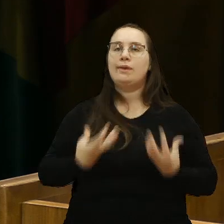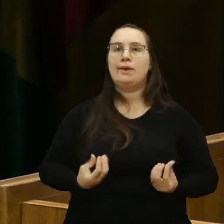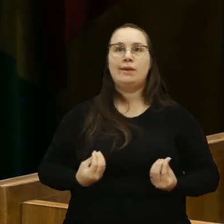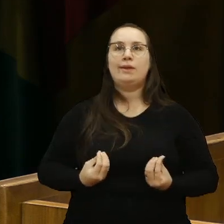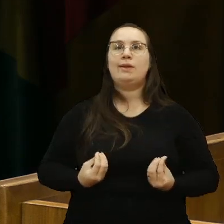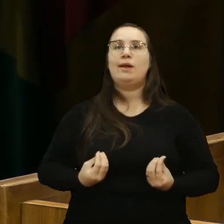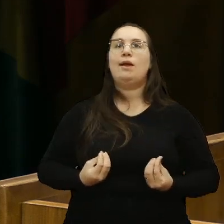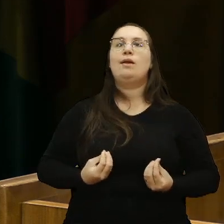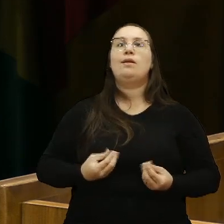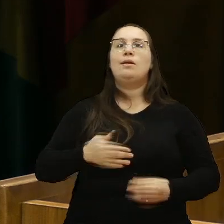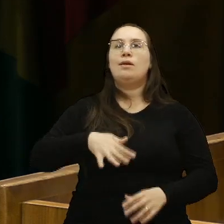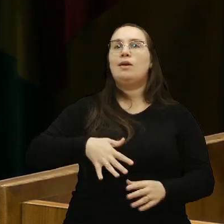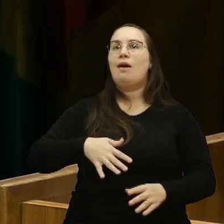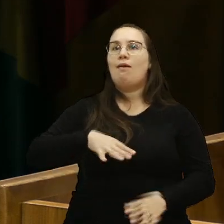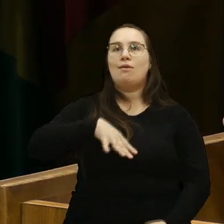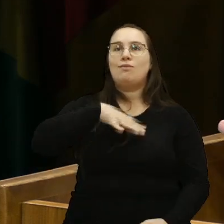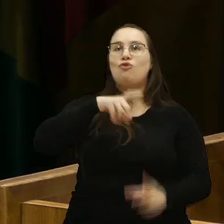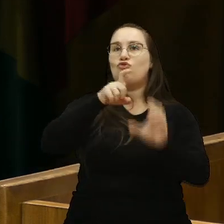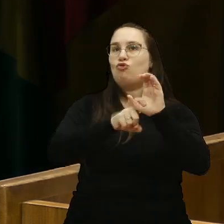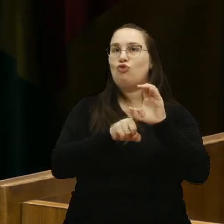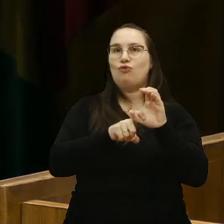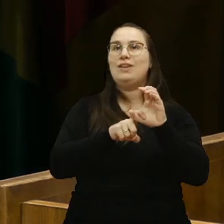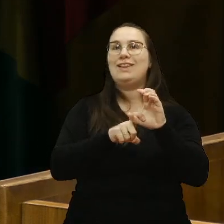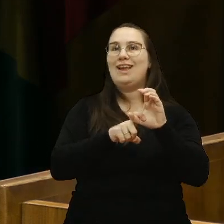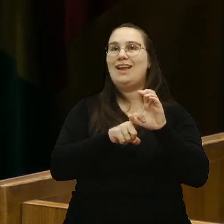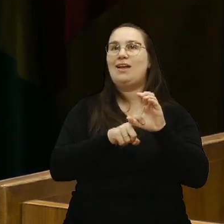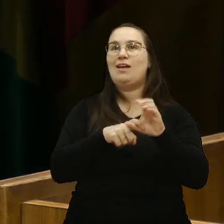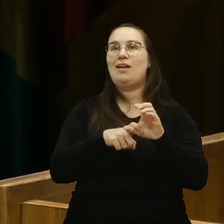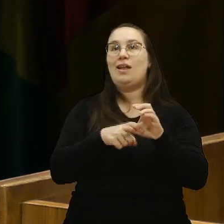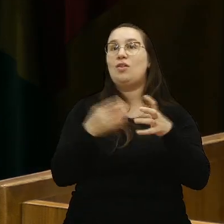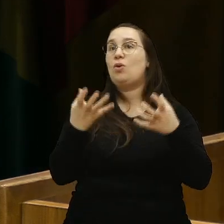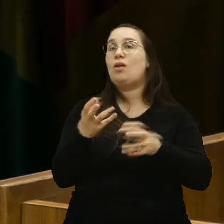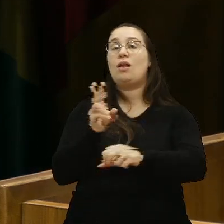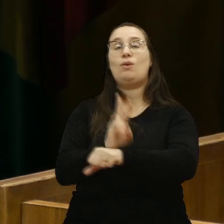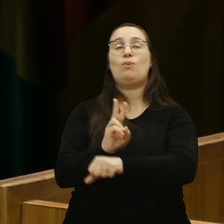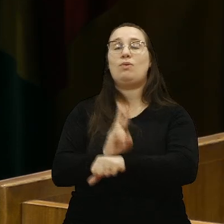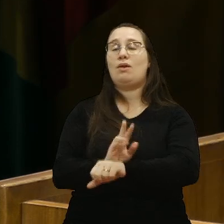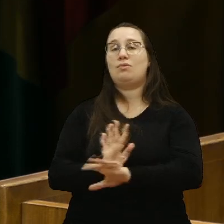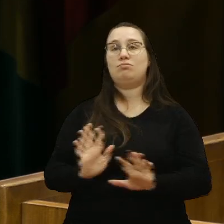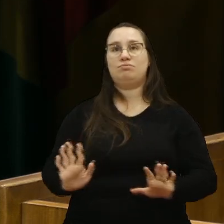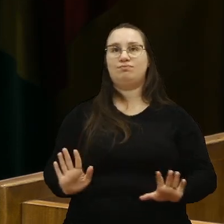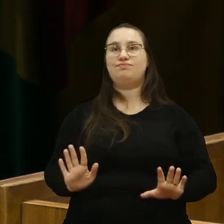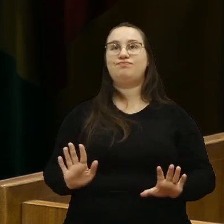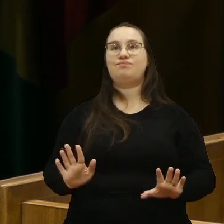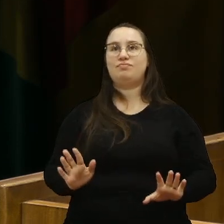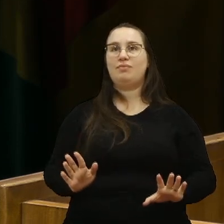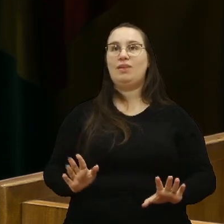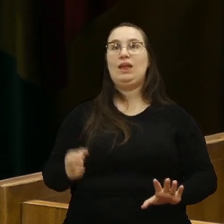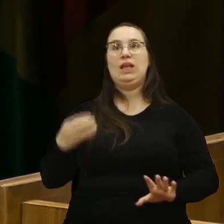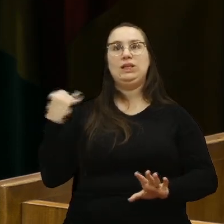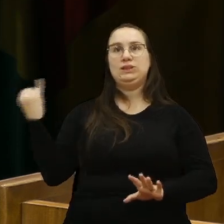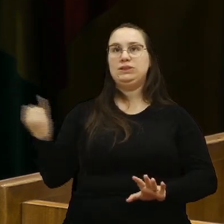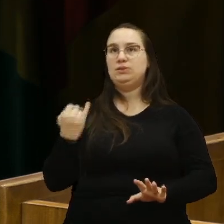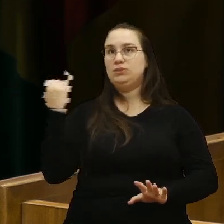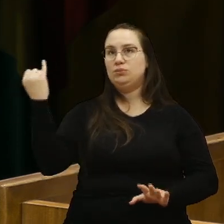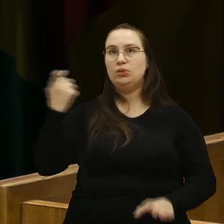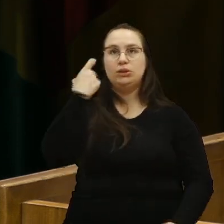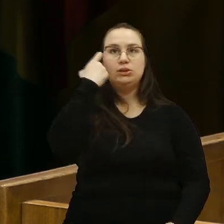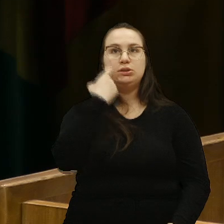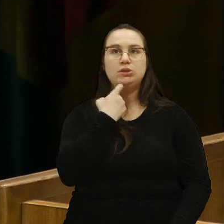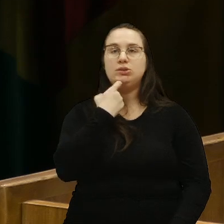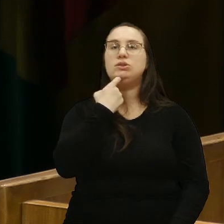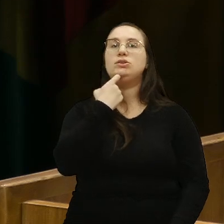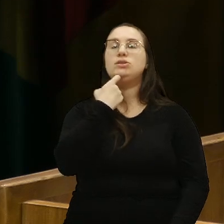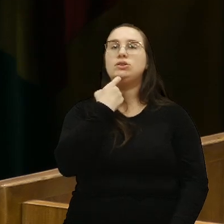nós termos dívida. As crianças não têm culpa disso. As crianças precisam de cuidado. Então, eu acho que é crucial, vereador Caleb, em